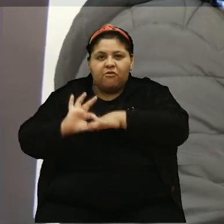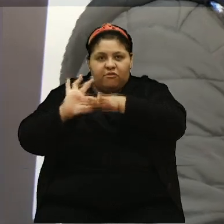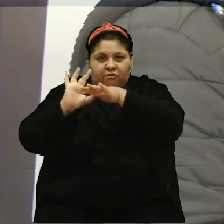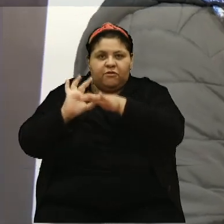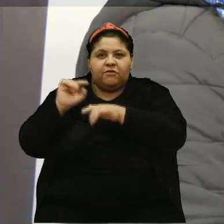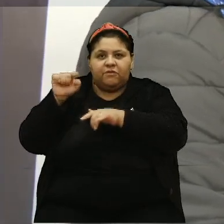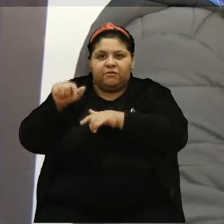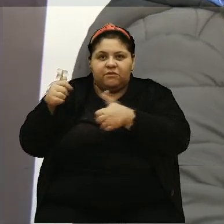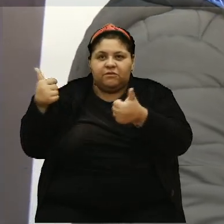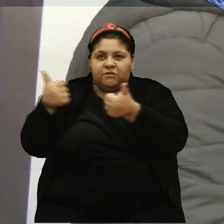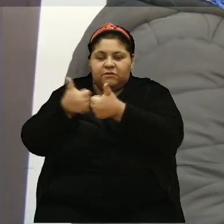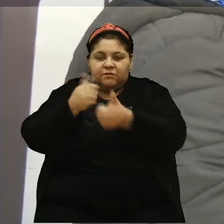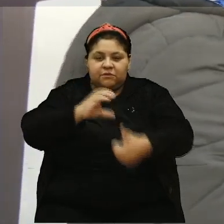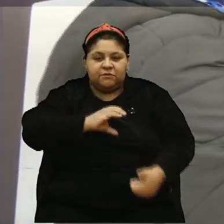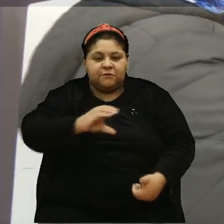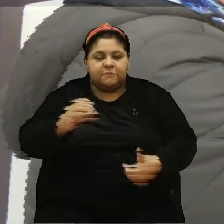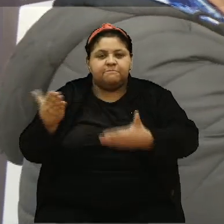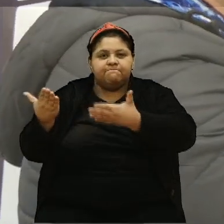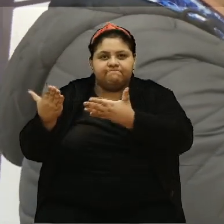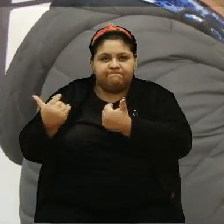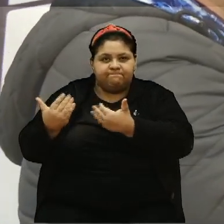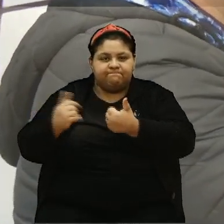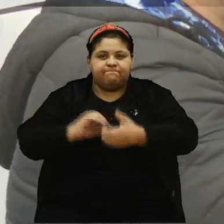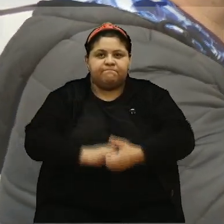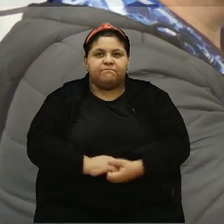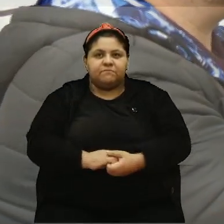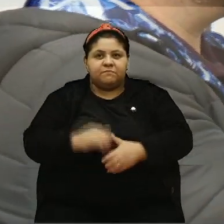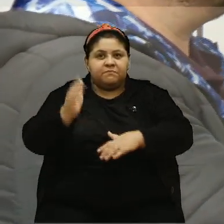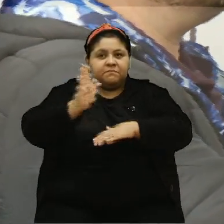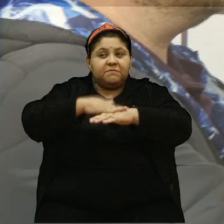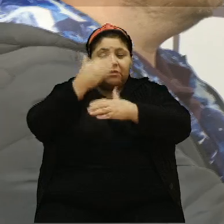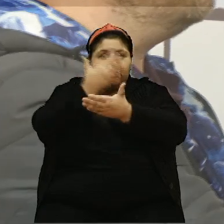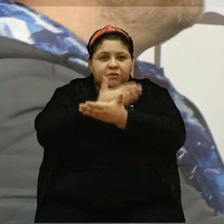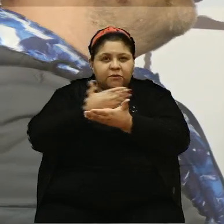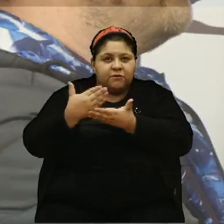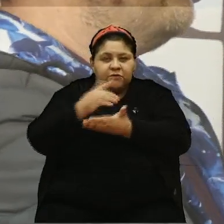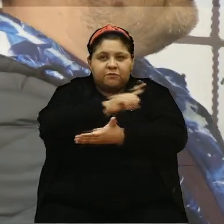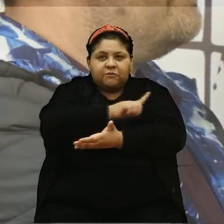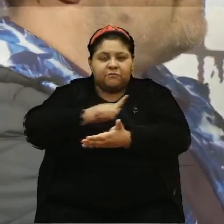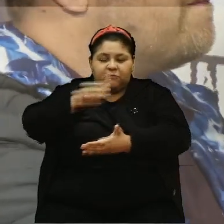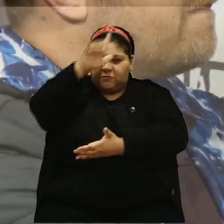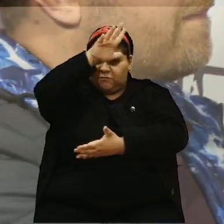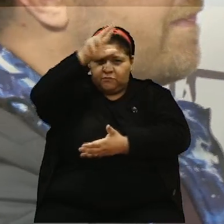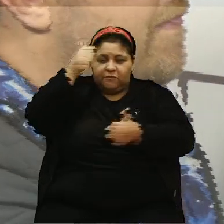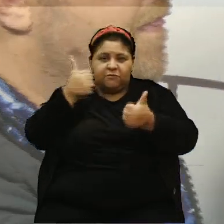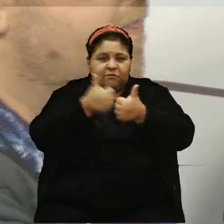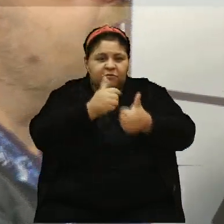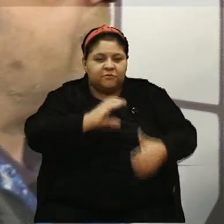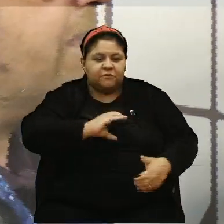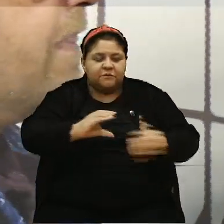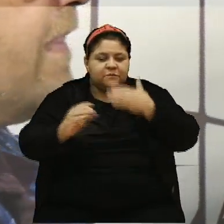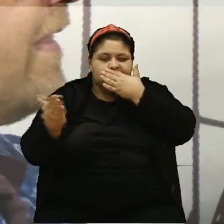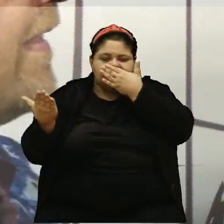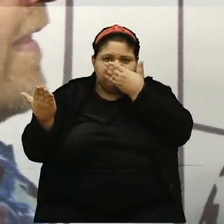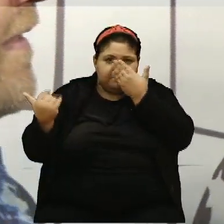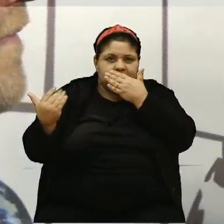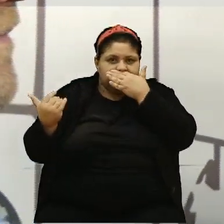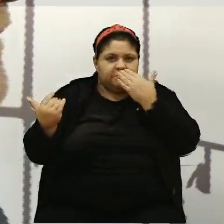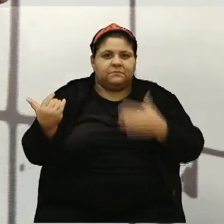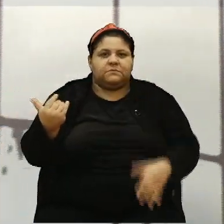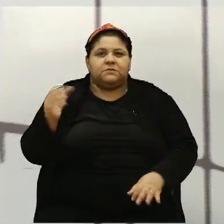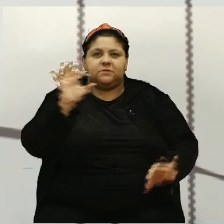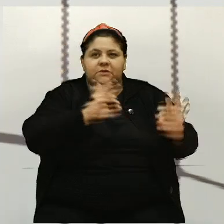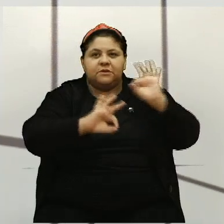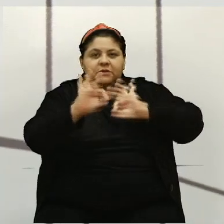questão através da Coordenadoria da Juventude. Essa é mais uma iniciativa do governo municipal, junto com a Coordenadoria da Juventude, de